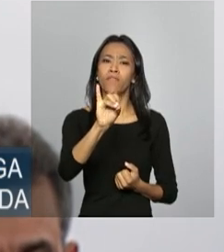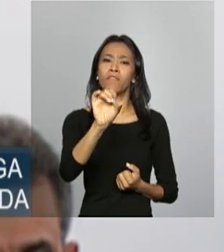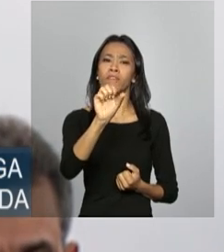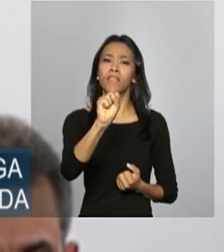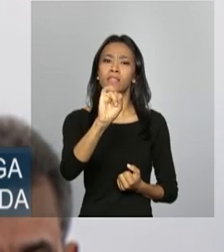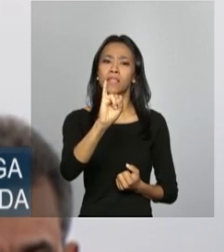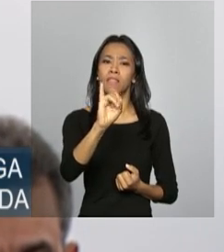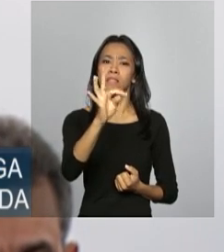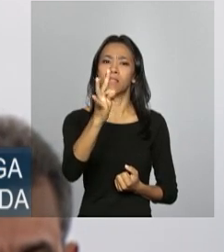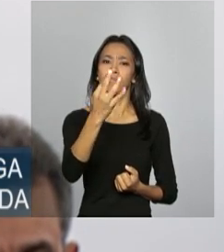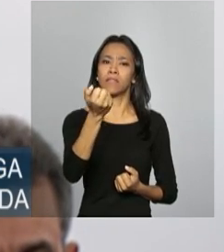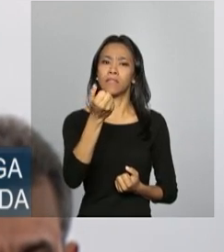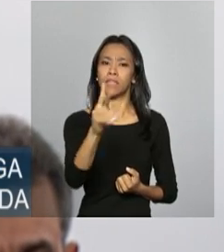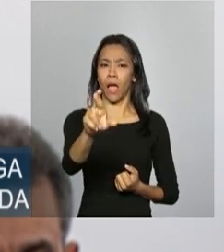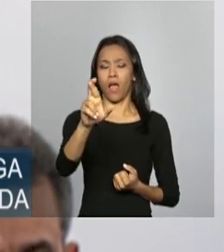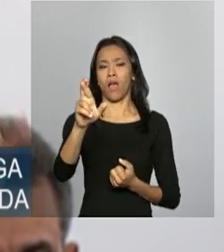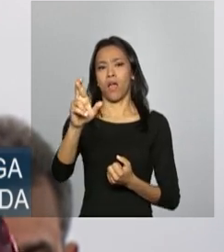os programas sociais?